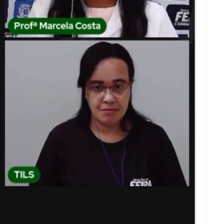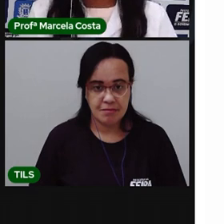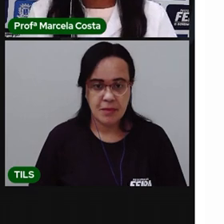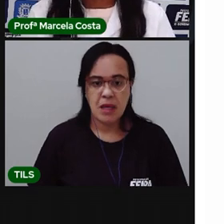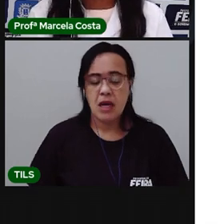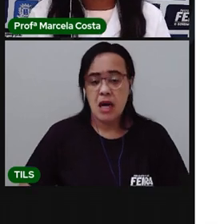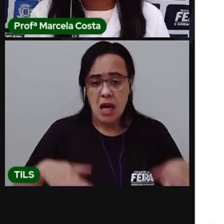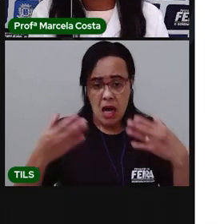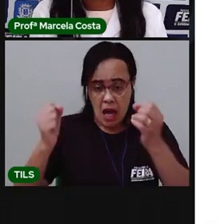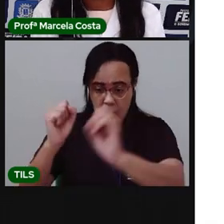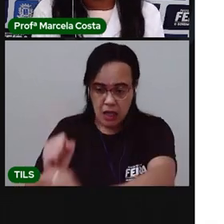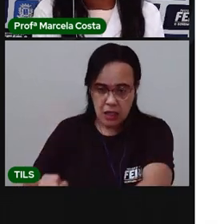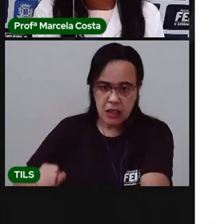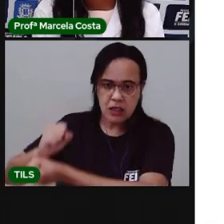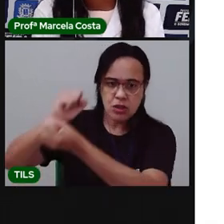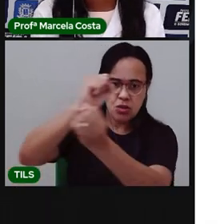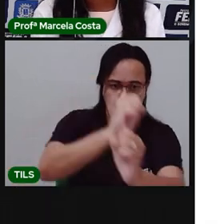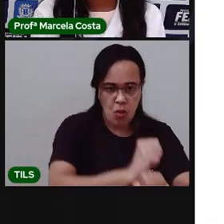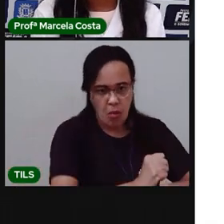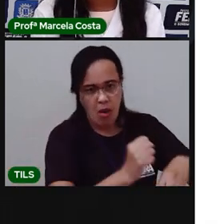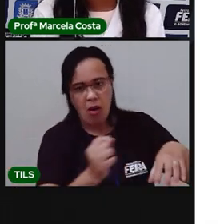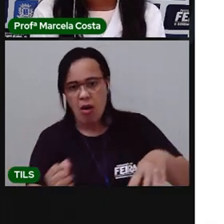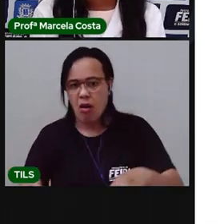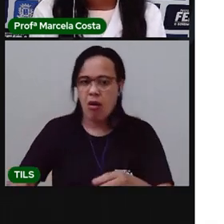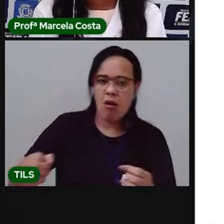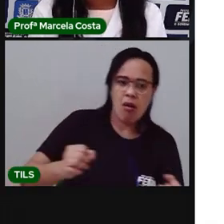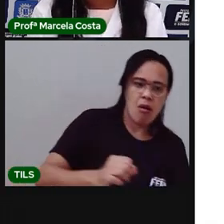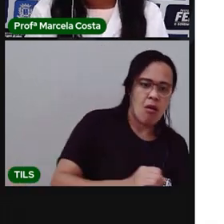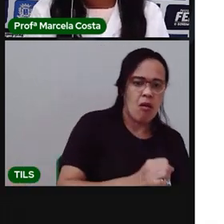Quando a canoa começou a balançar,